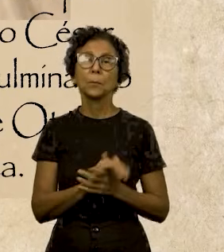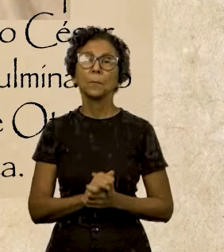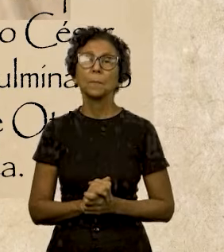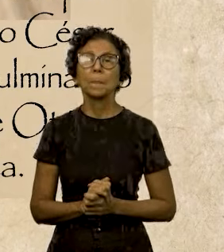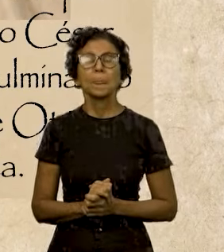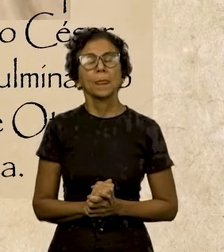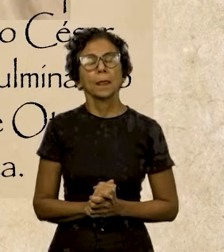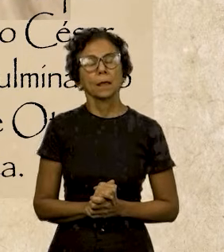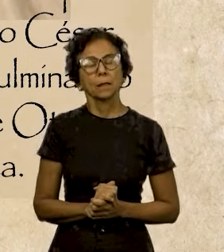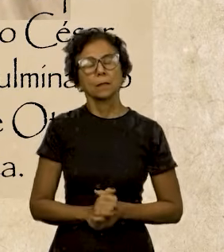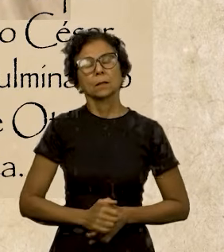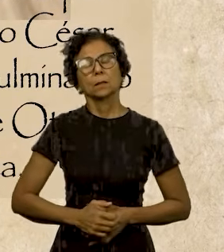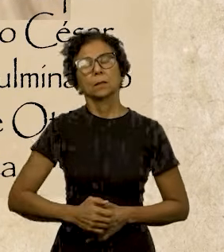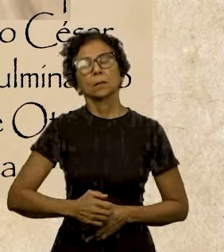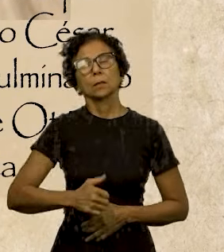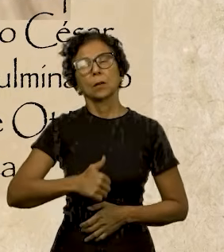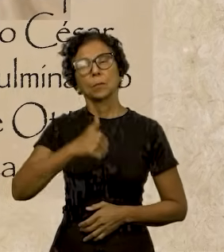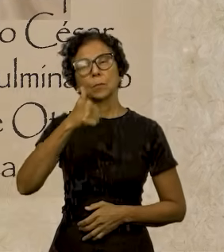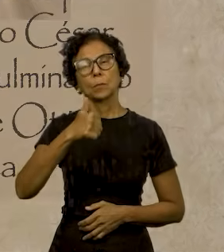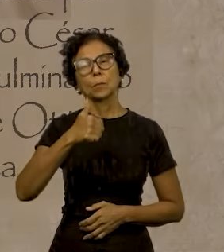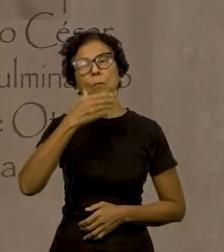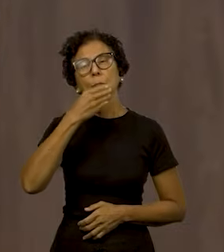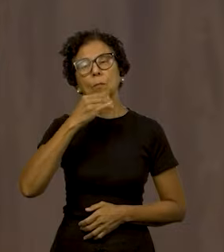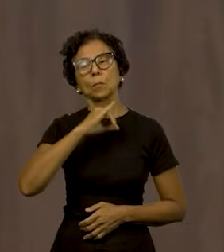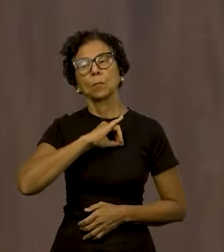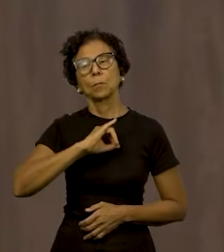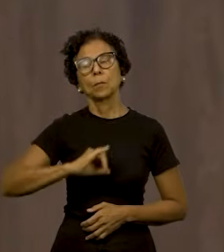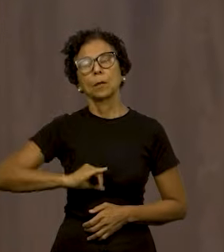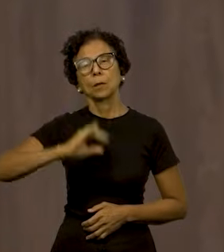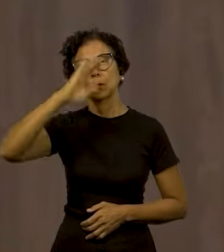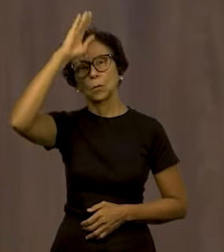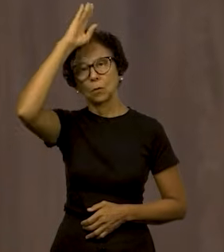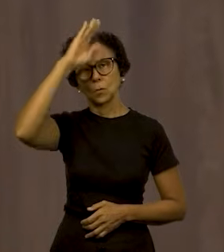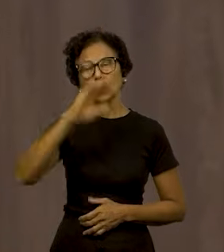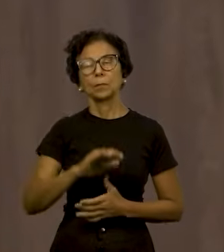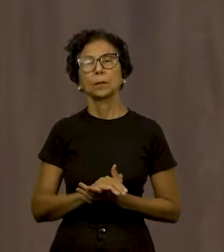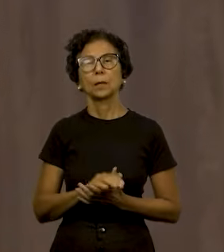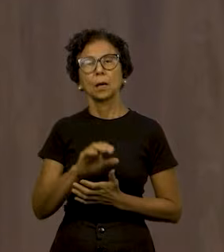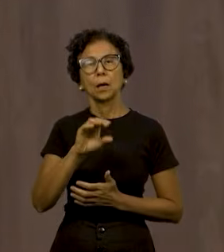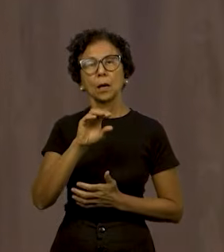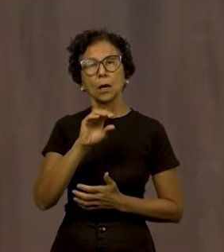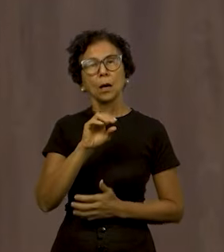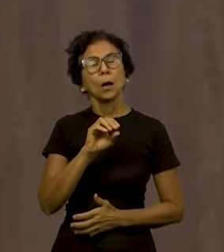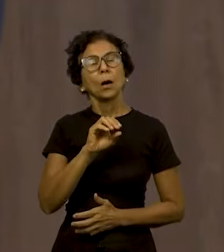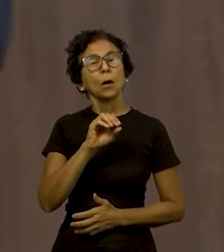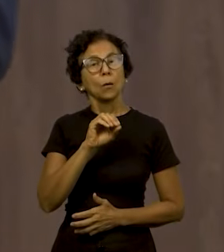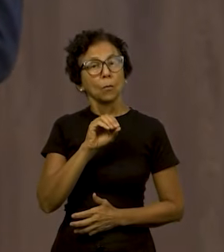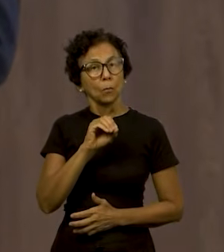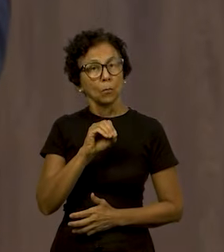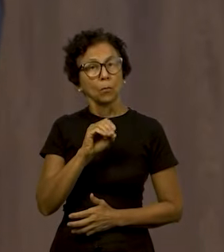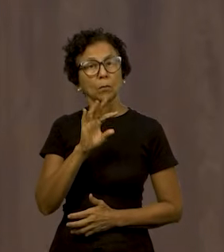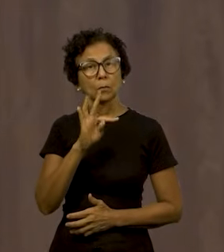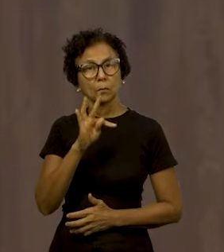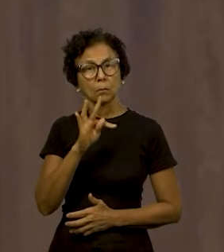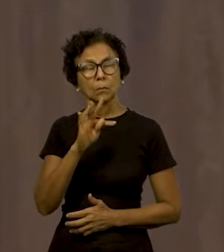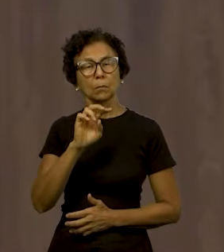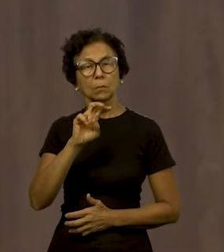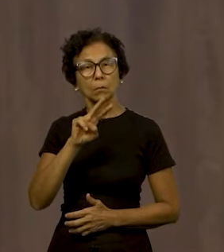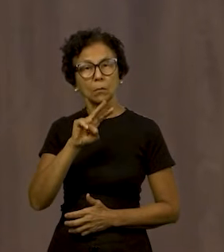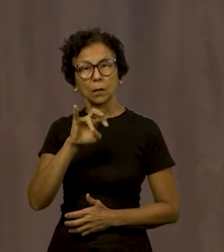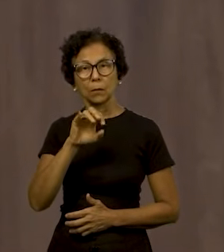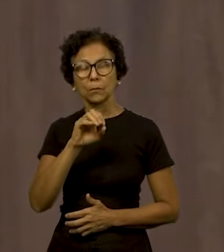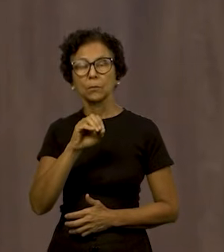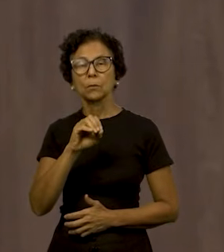o primeiro imperador romano. Então, Otávio Augusto, né? Ele passa a ser o primeiro César,